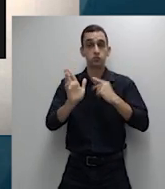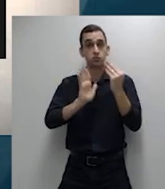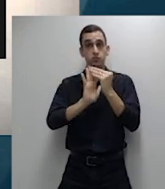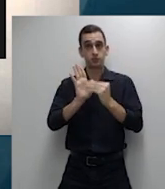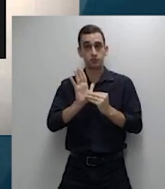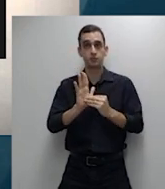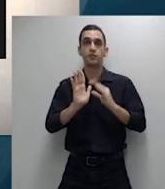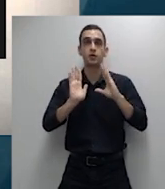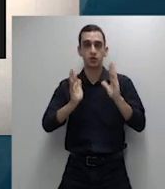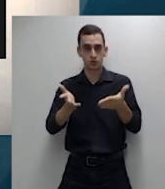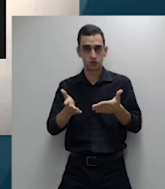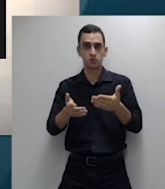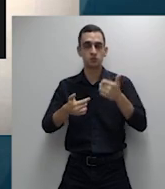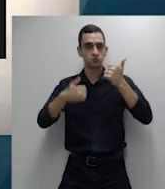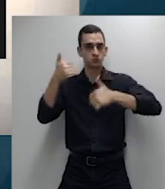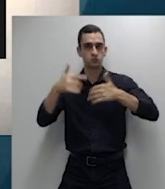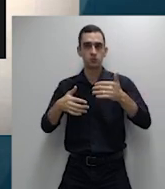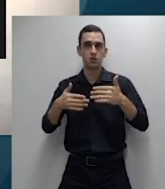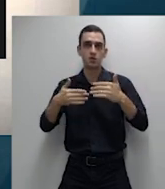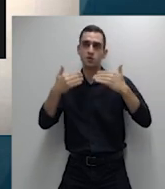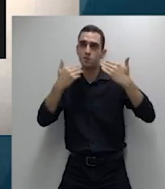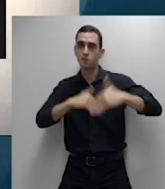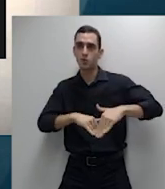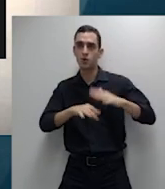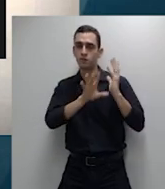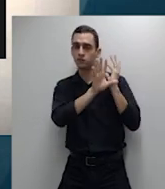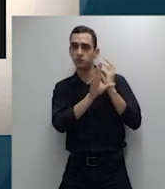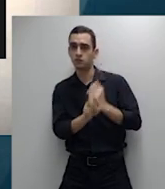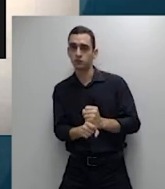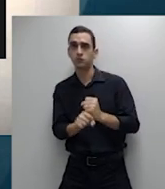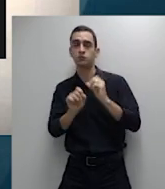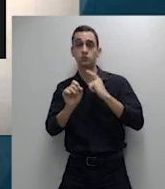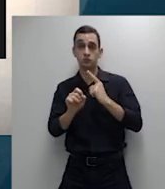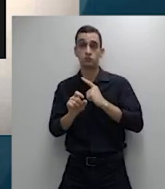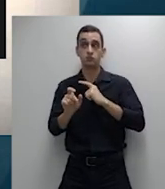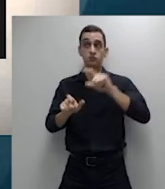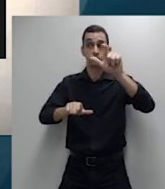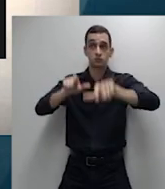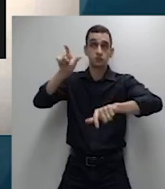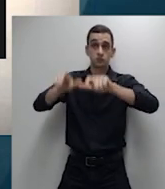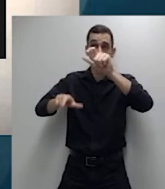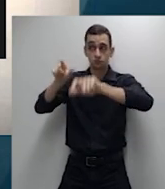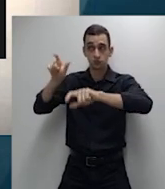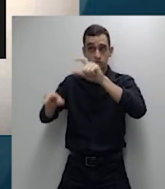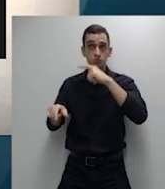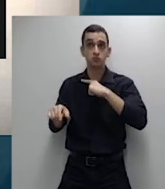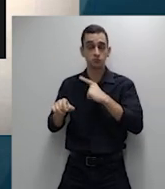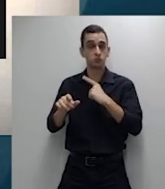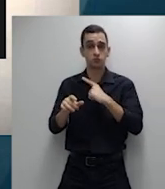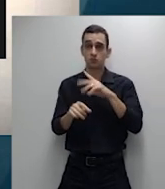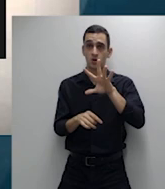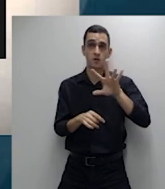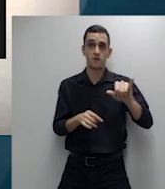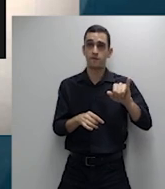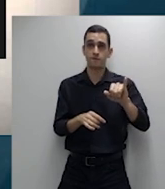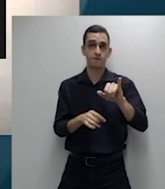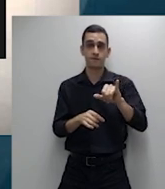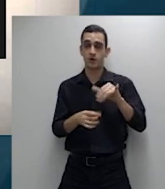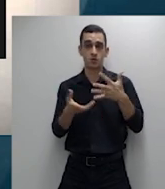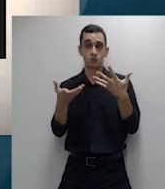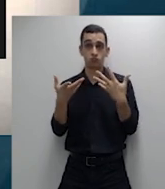estabelecido uma prova o processo apenas outro candidatos apenas um candidato também beneficiaria se